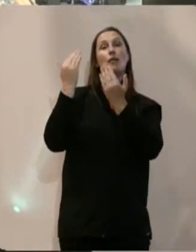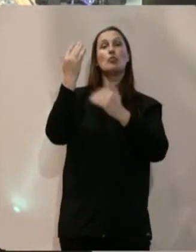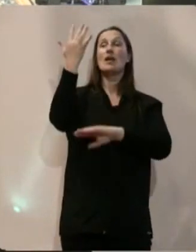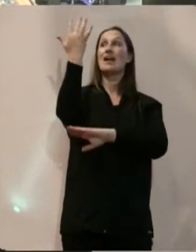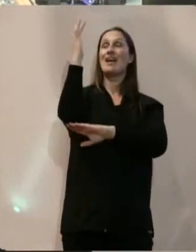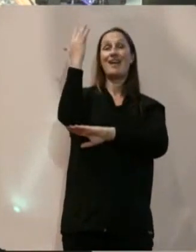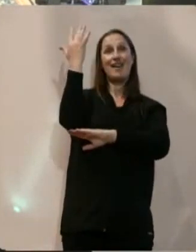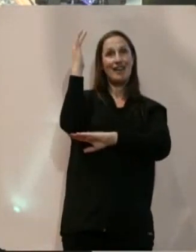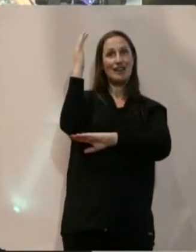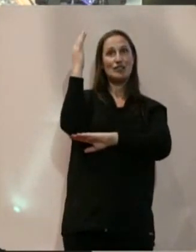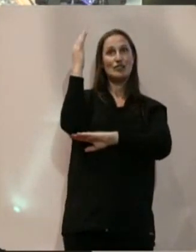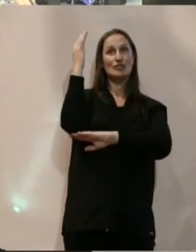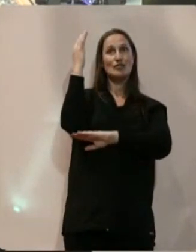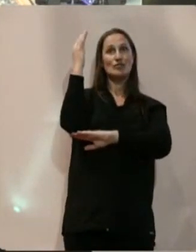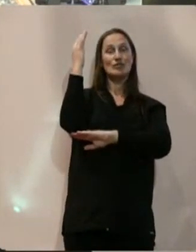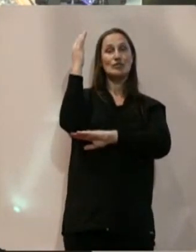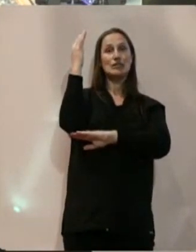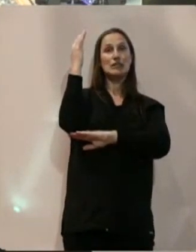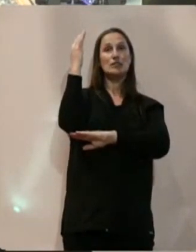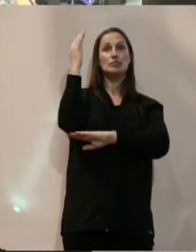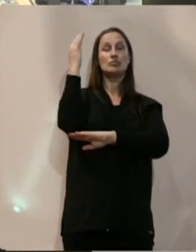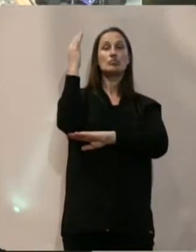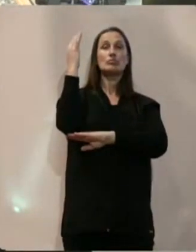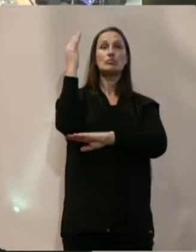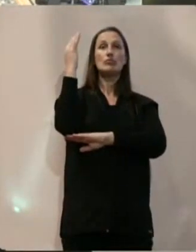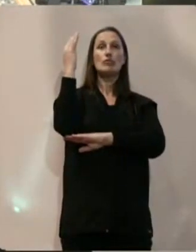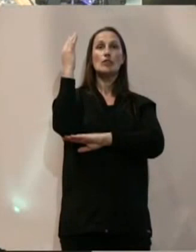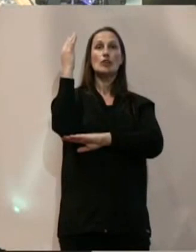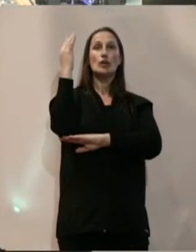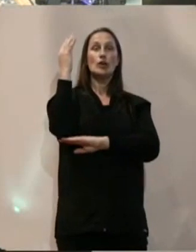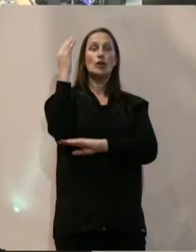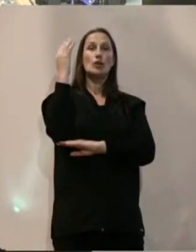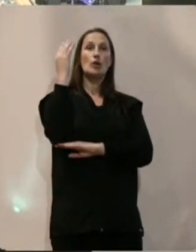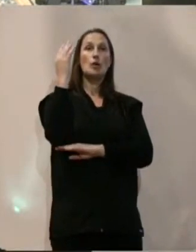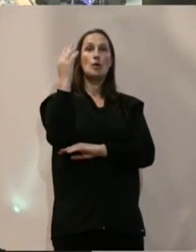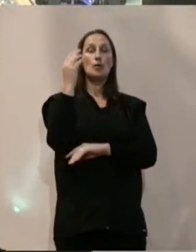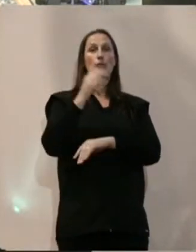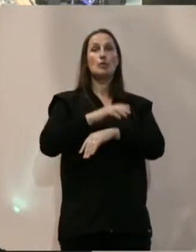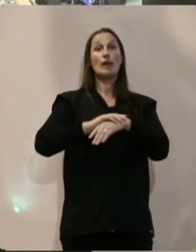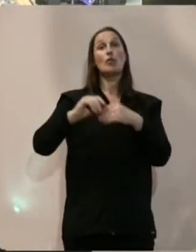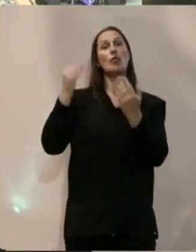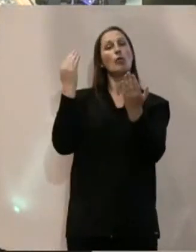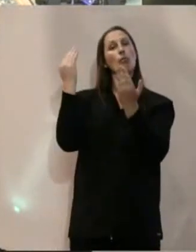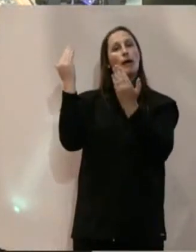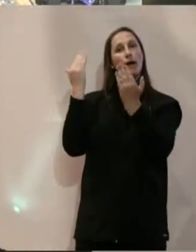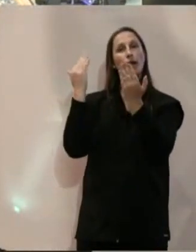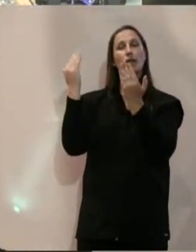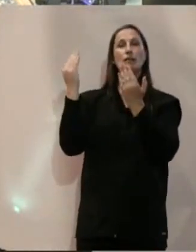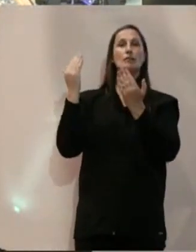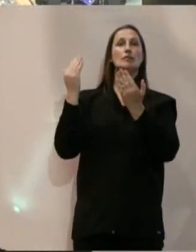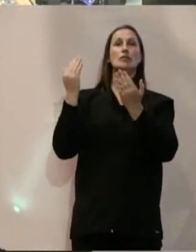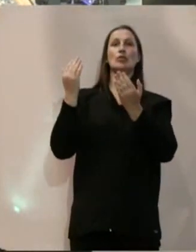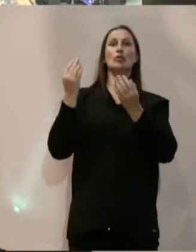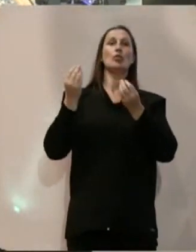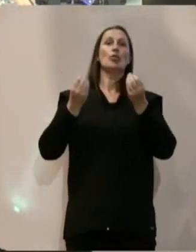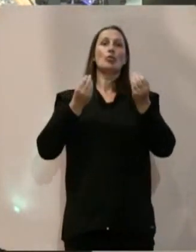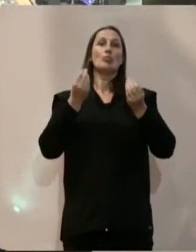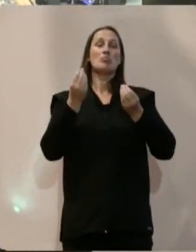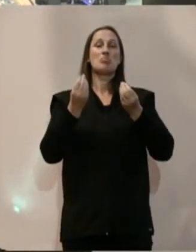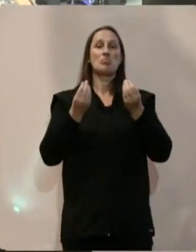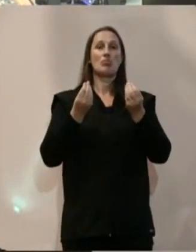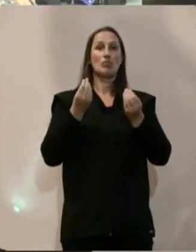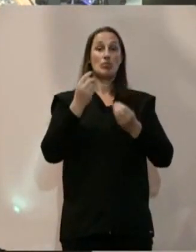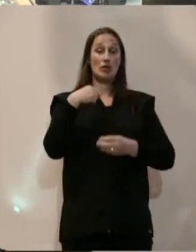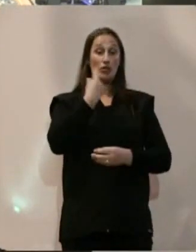videira verdadeira, que o pai é o lavrador, e ele vai comparando nessa alegoria